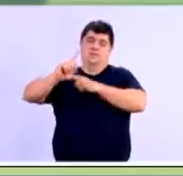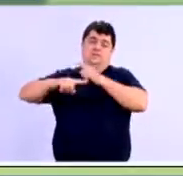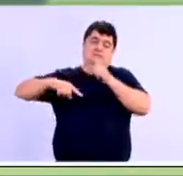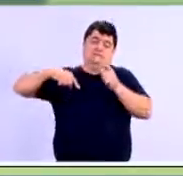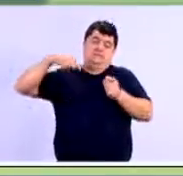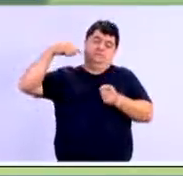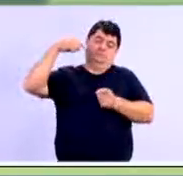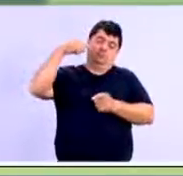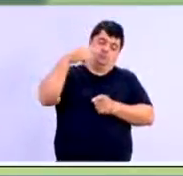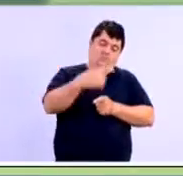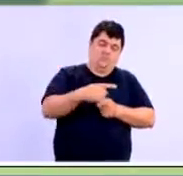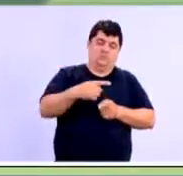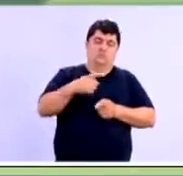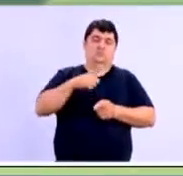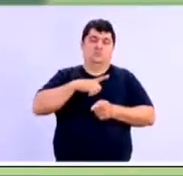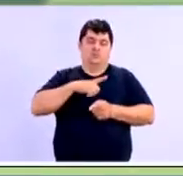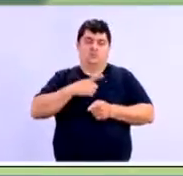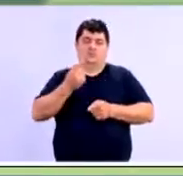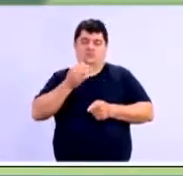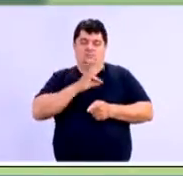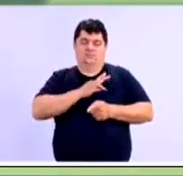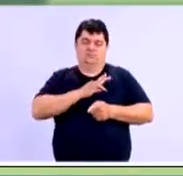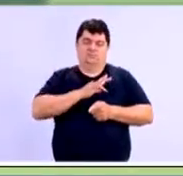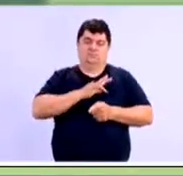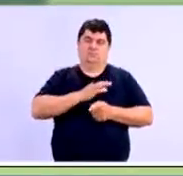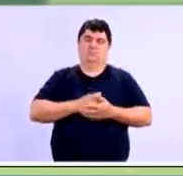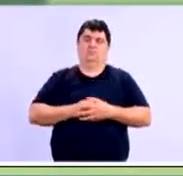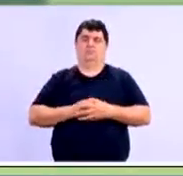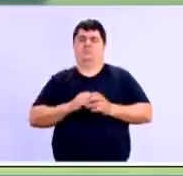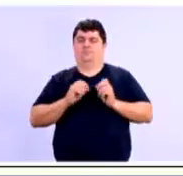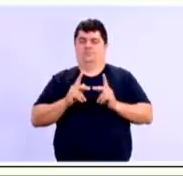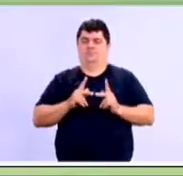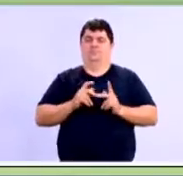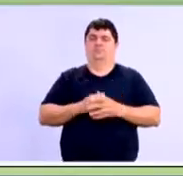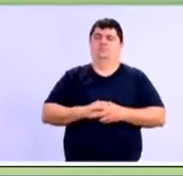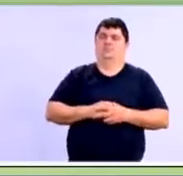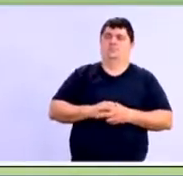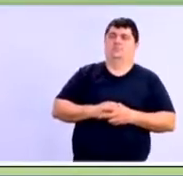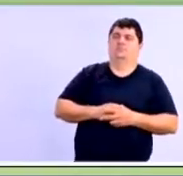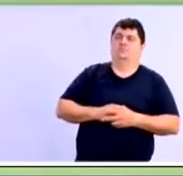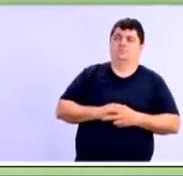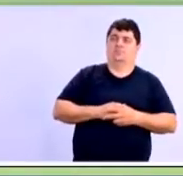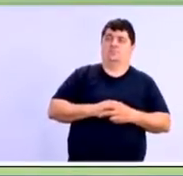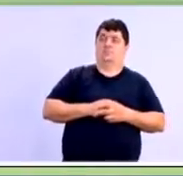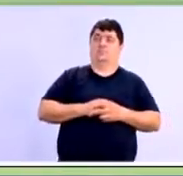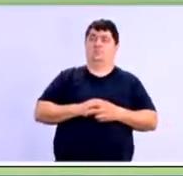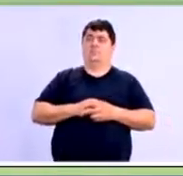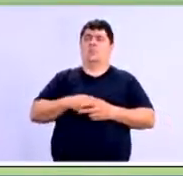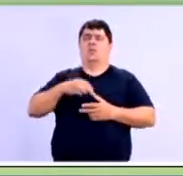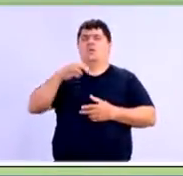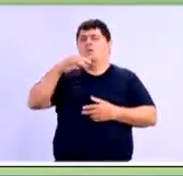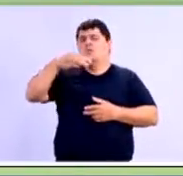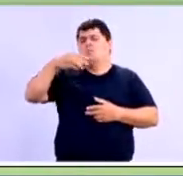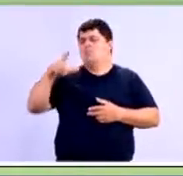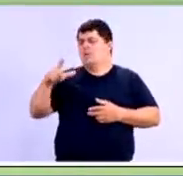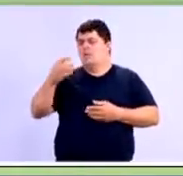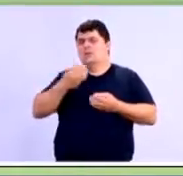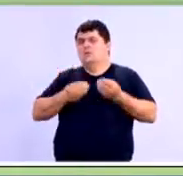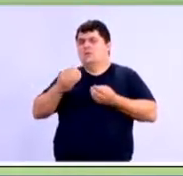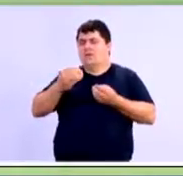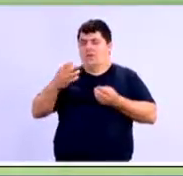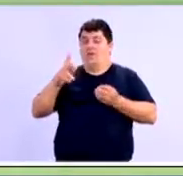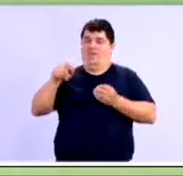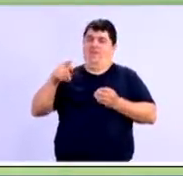ainda ter a expectativa de lucro, ok? E a minha margem líquida? Essa aqui sim é o que sobra,